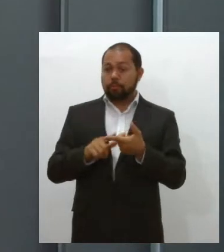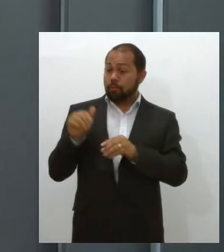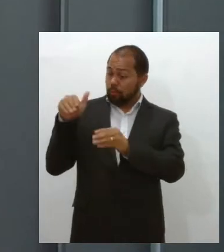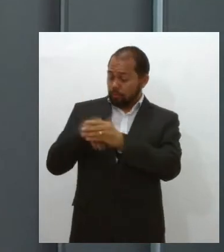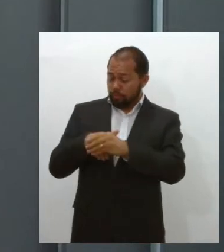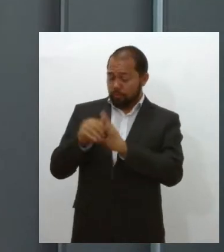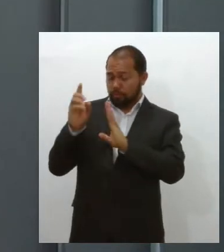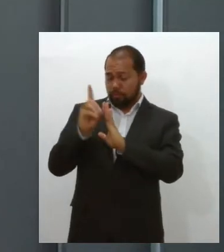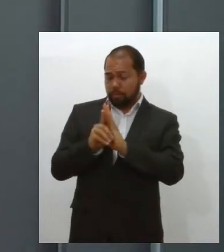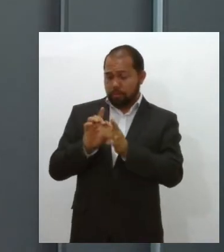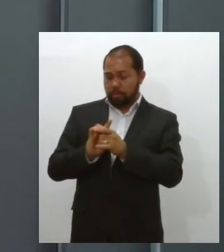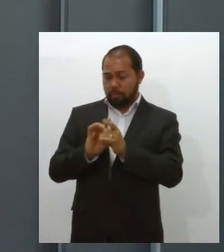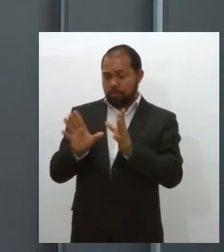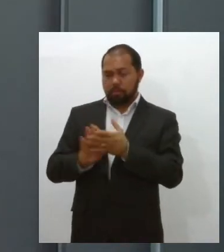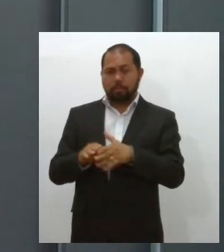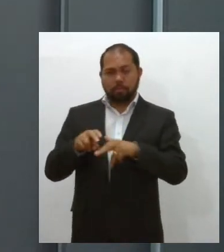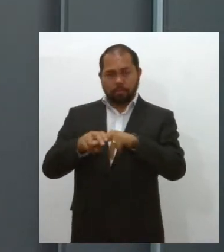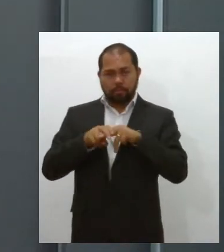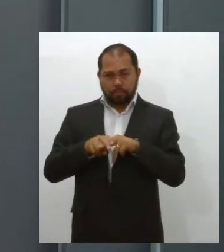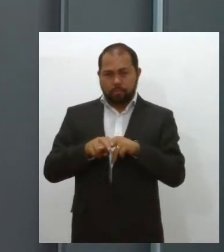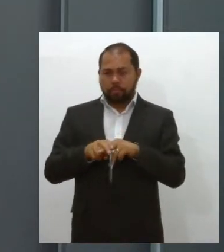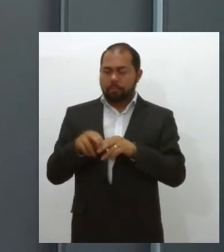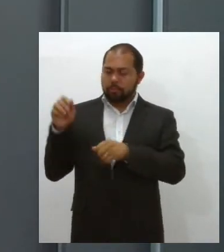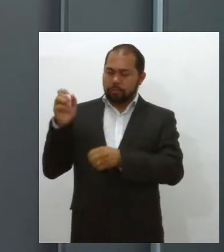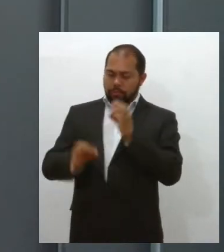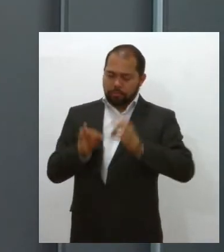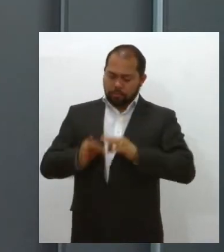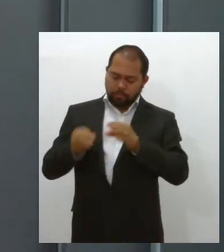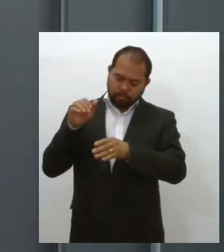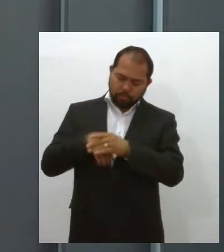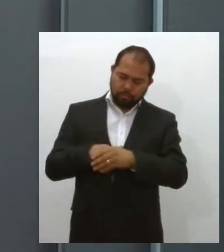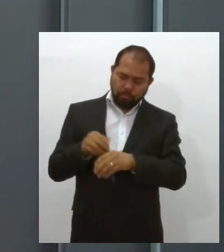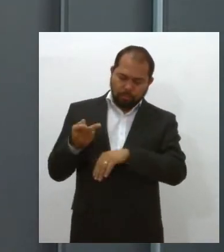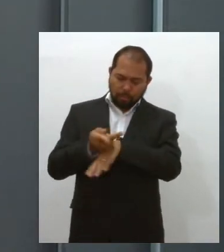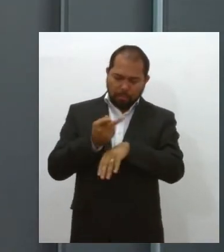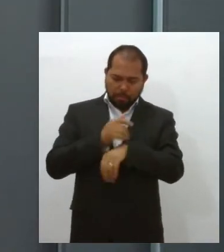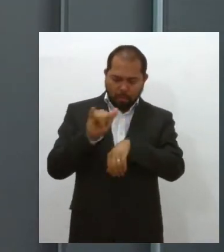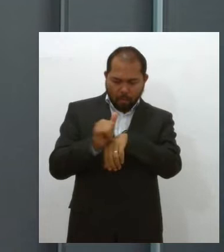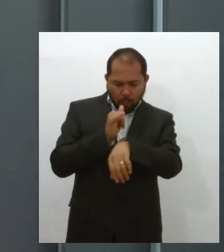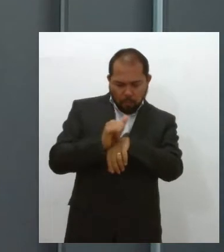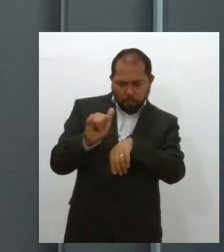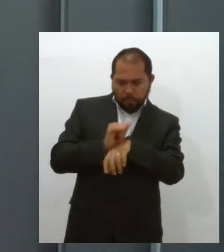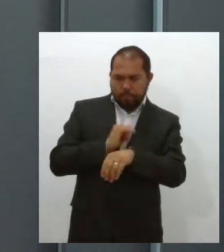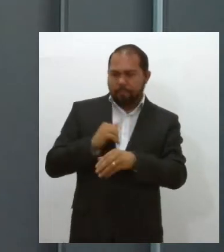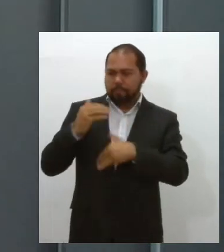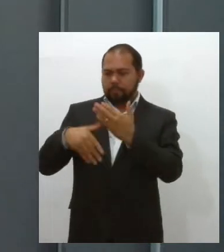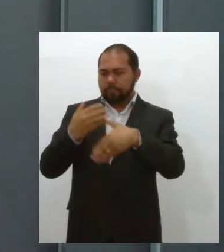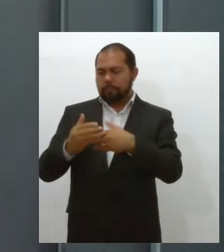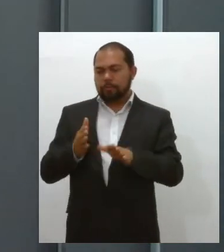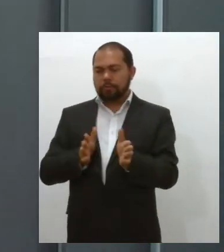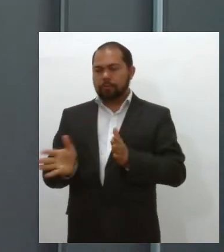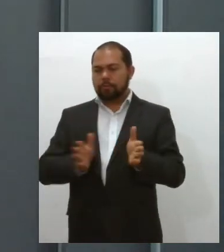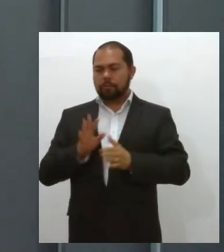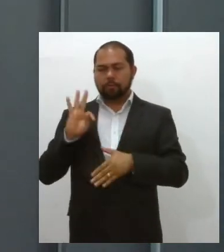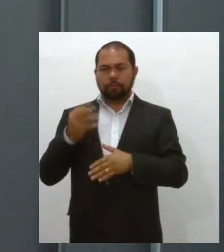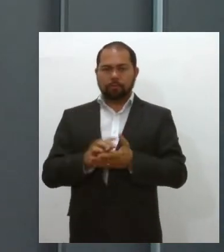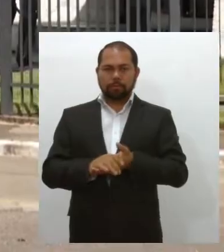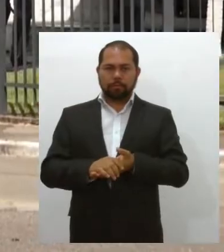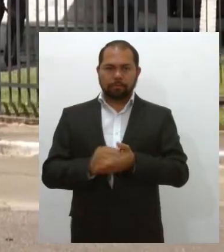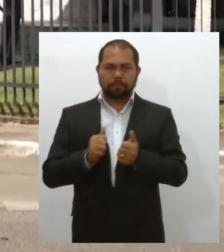os cidadãos e, por isso, a Justiça Eleitoral vem buscando formas de tornar o processo acessível a todos.